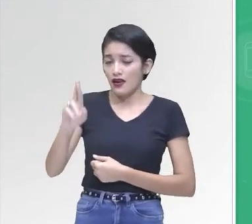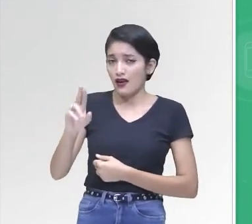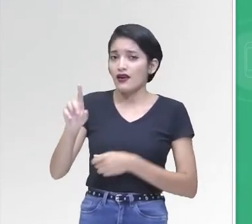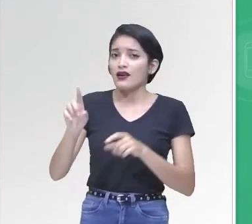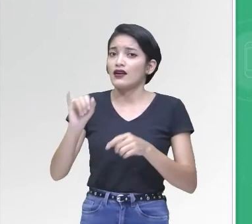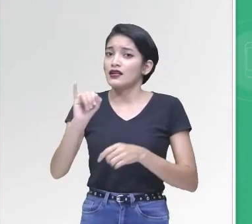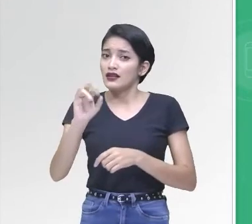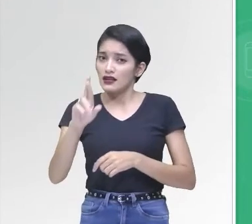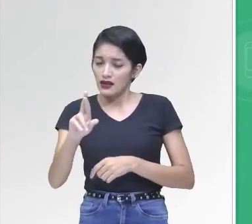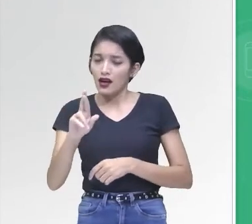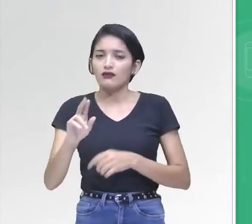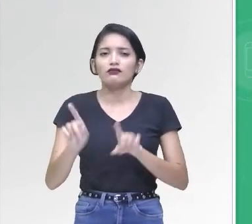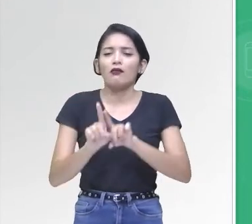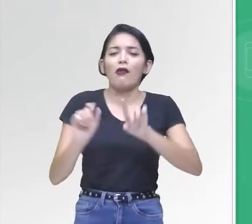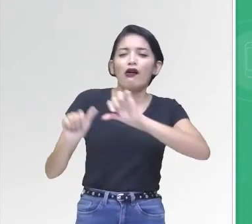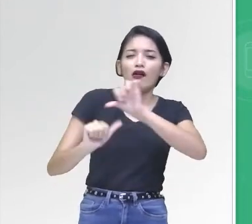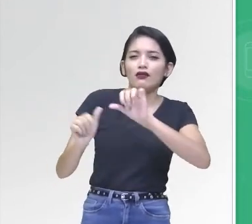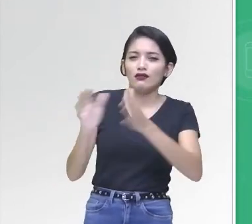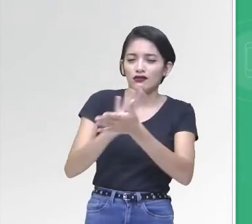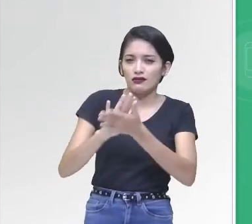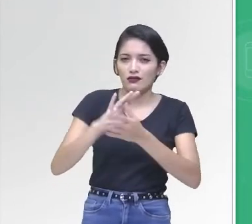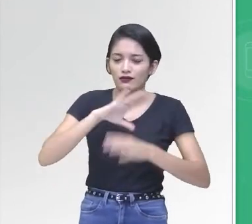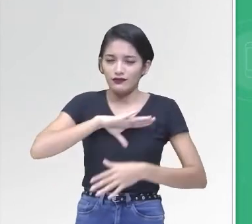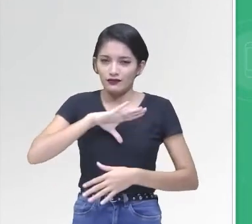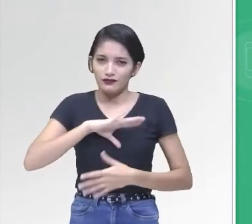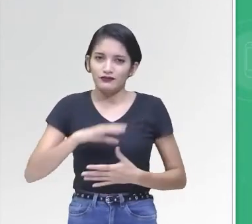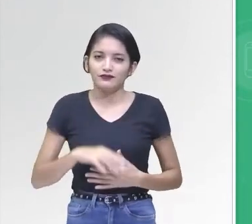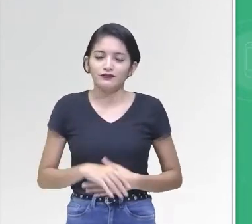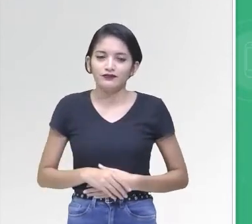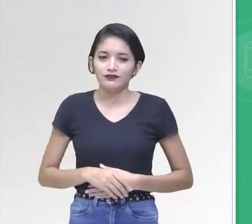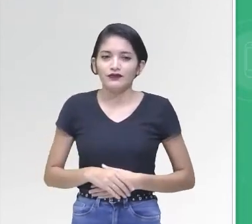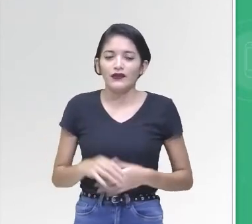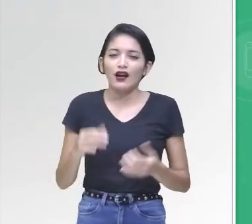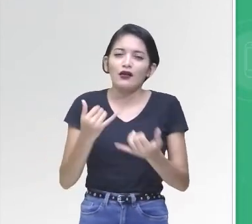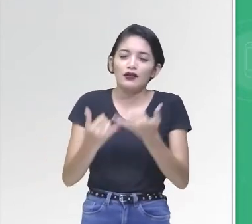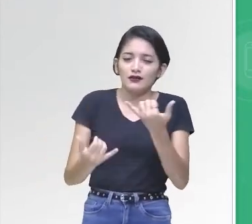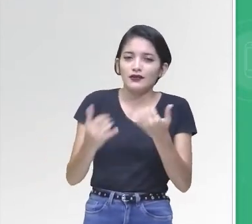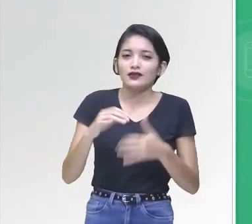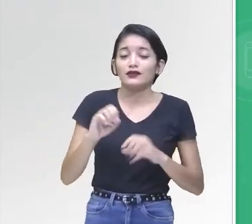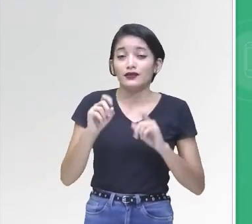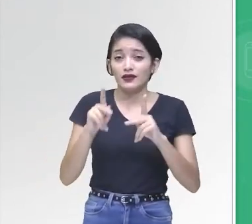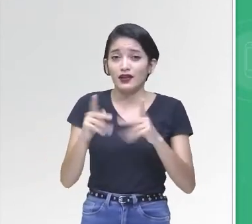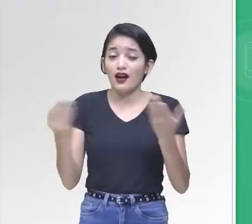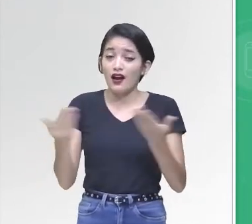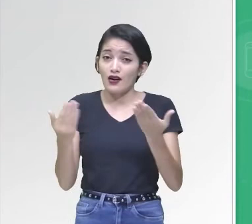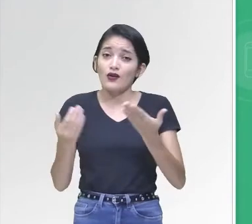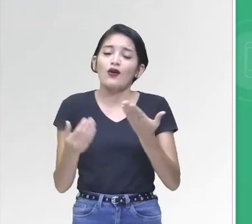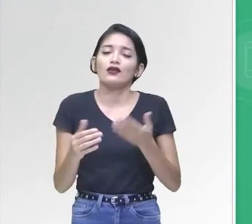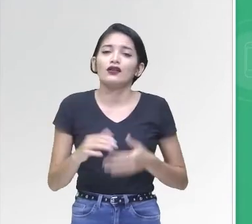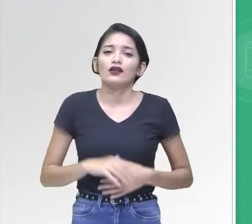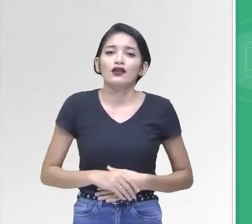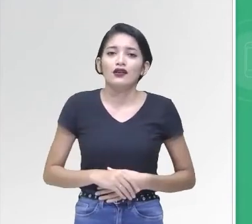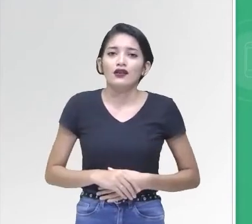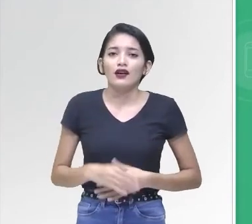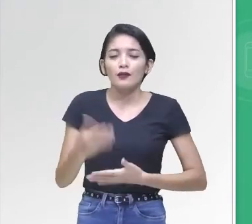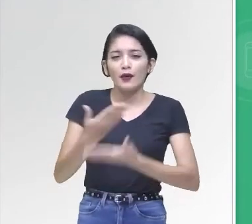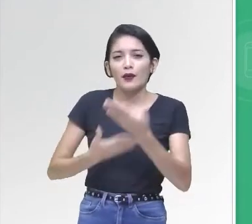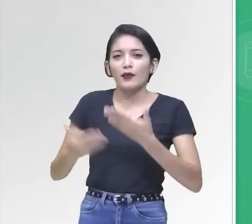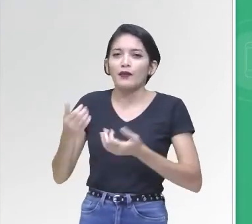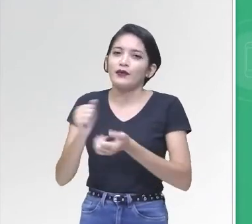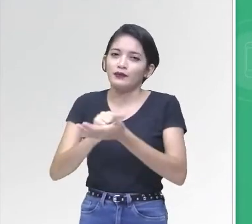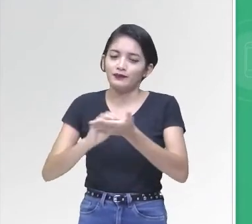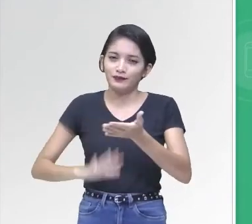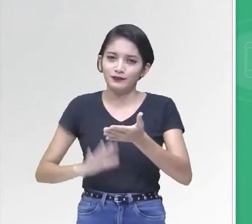que não mudam com o português praticamente. Quase são as mesmas coisas, ok? Então, vamos para a nossa DLI e vamos aprender